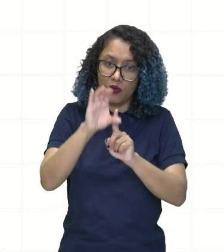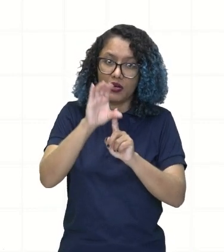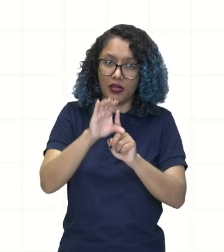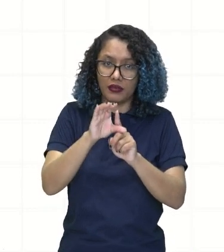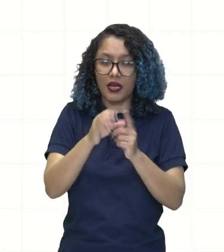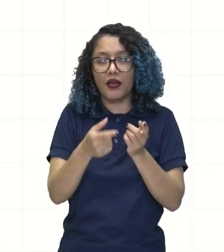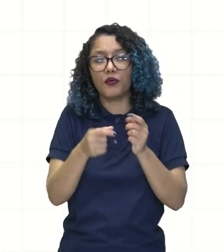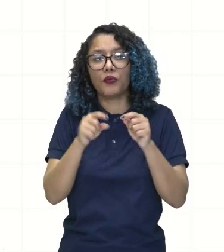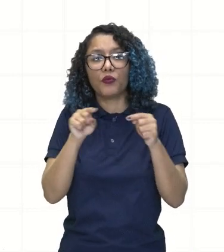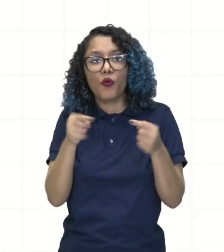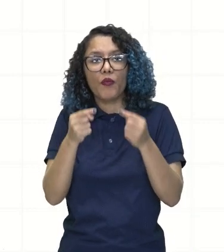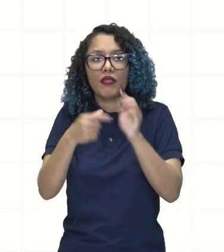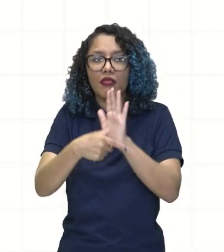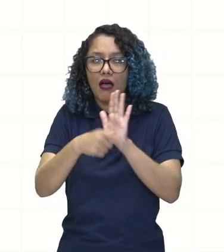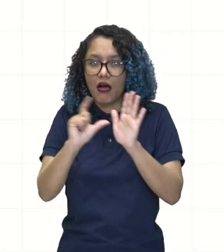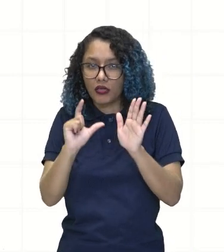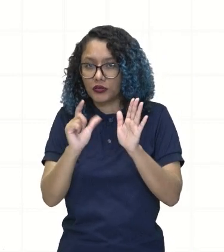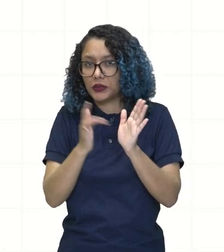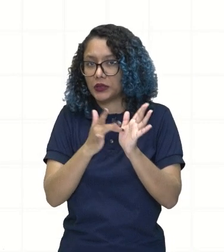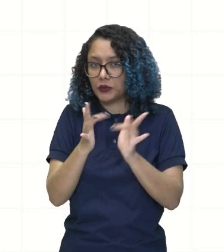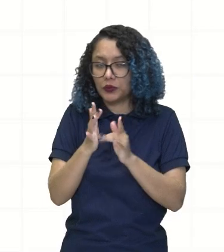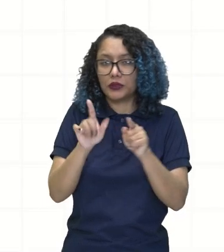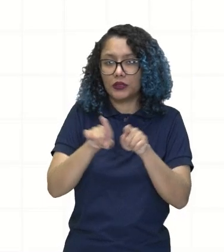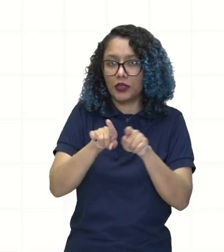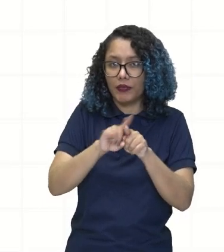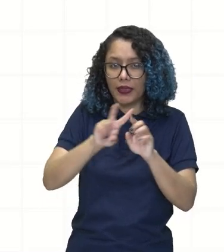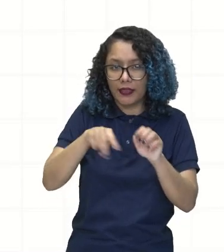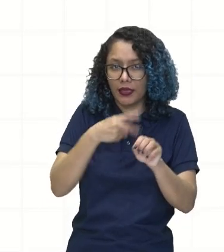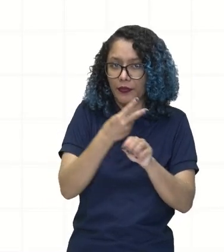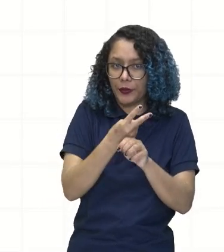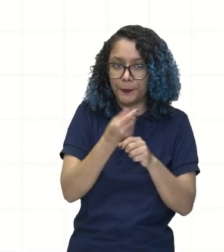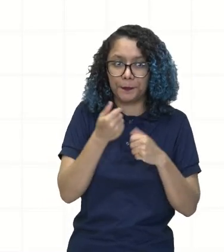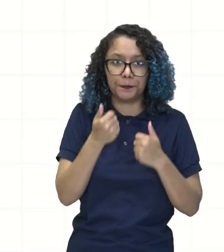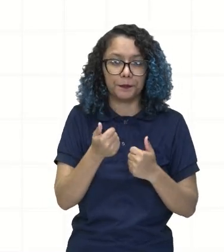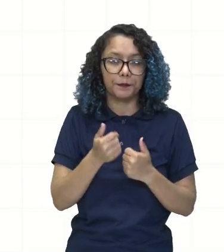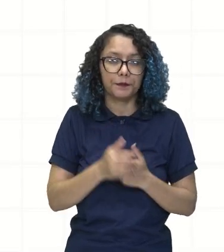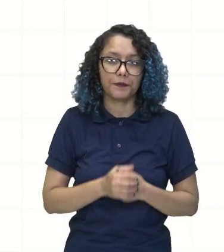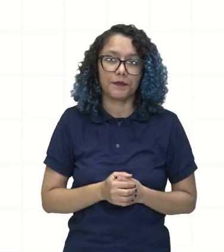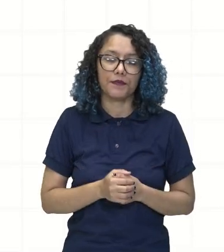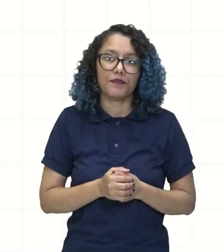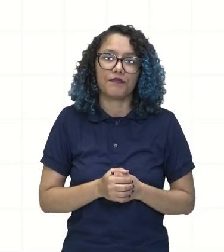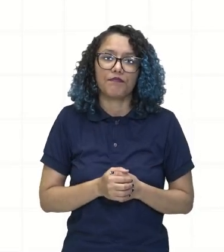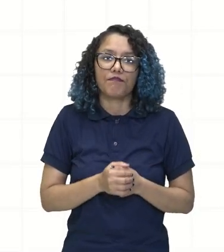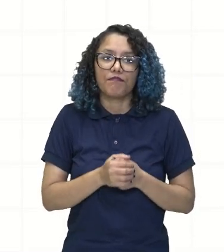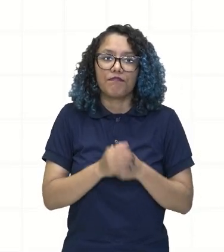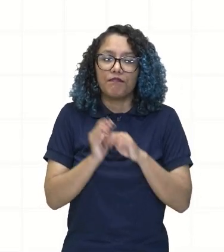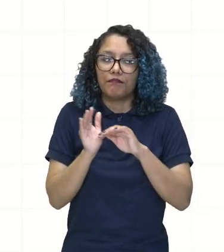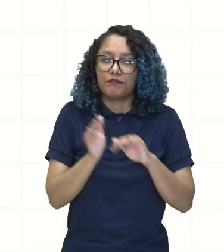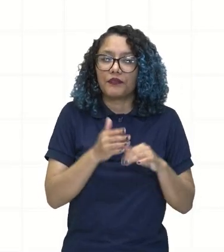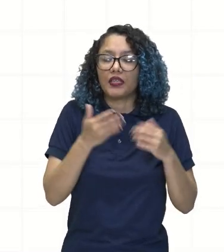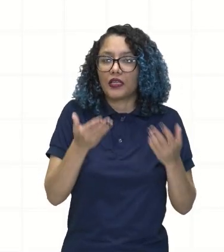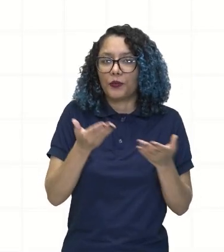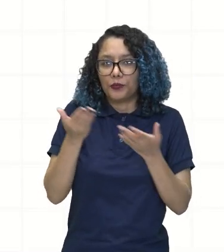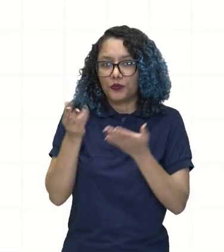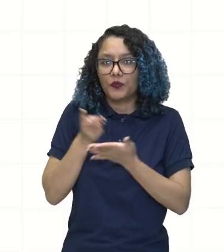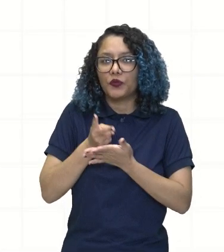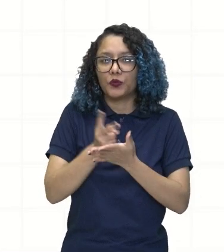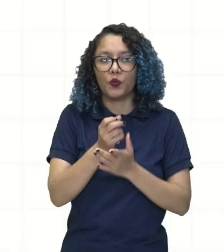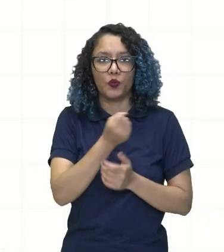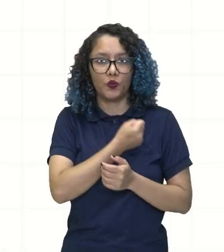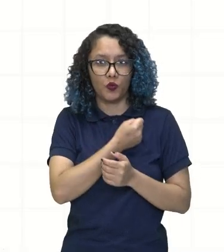de Cristo e depois de Cristo. Ok? Visto isso, né? Um número é conhecido